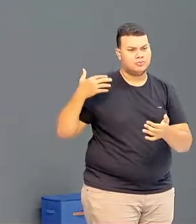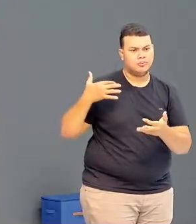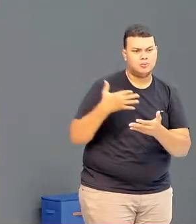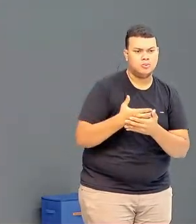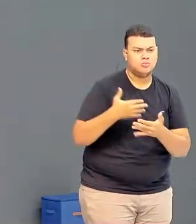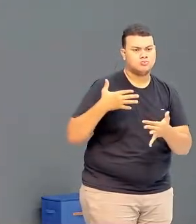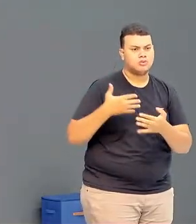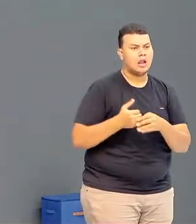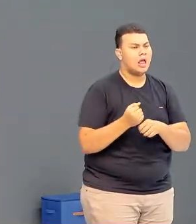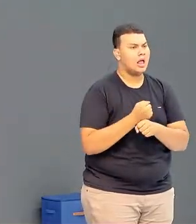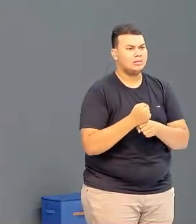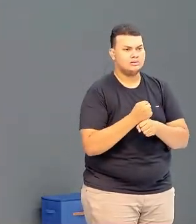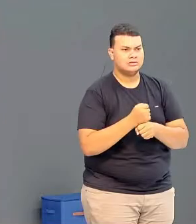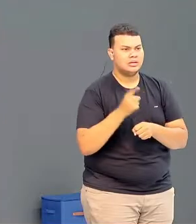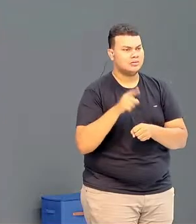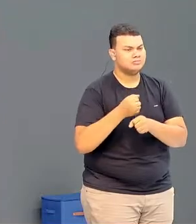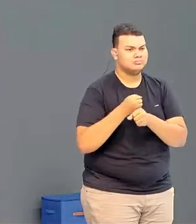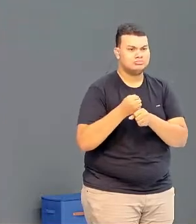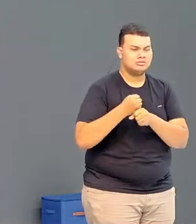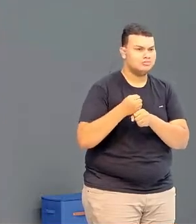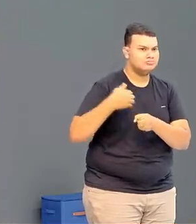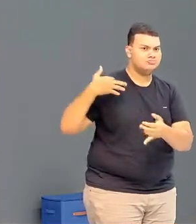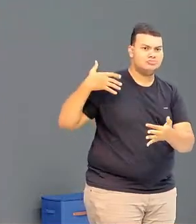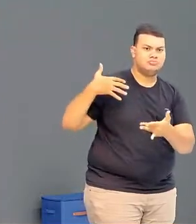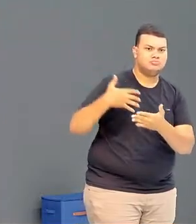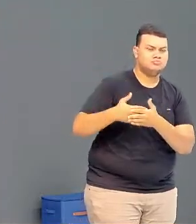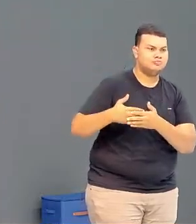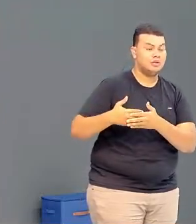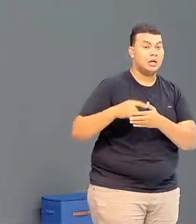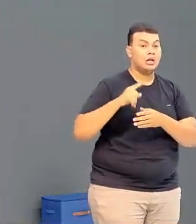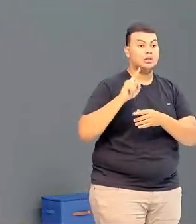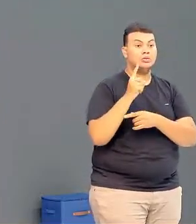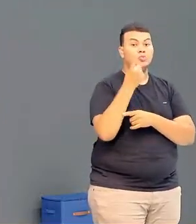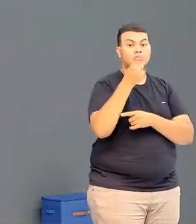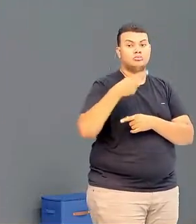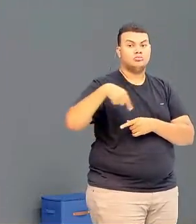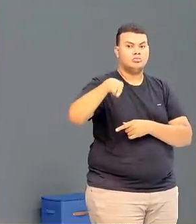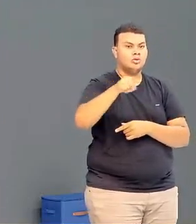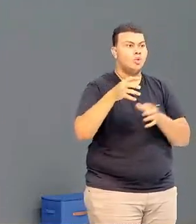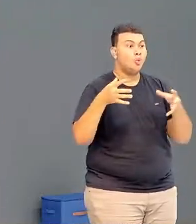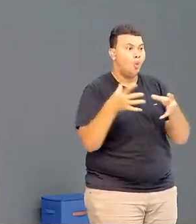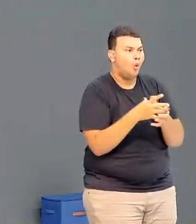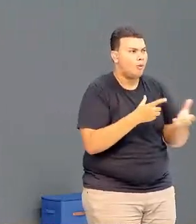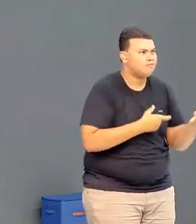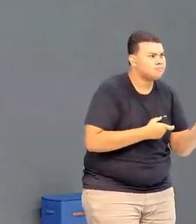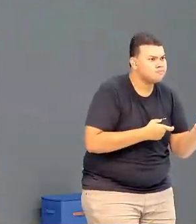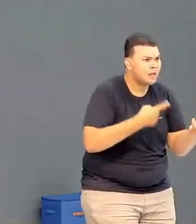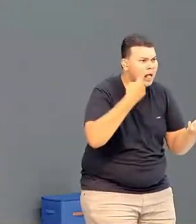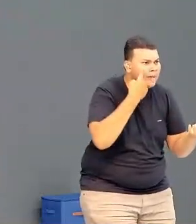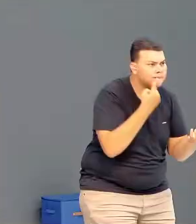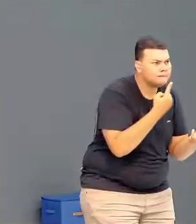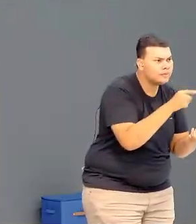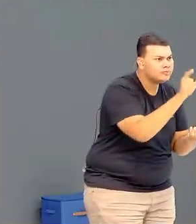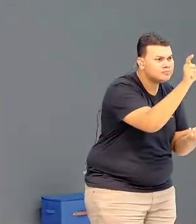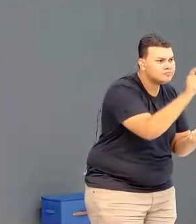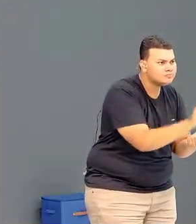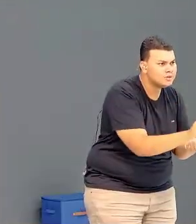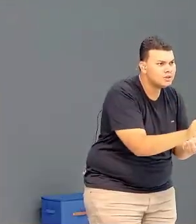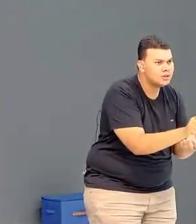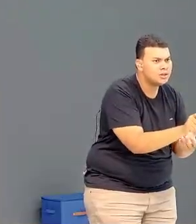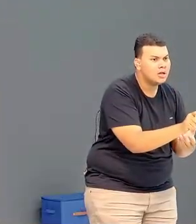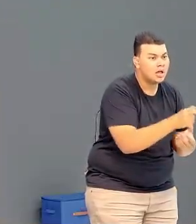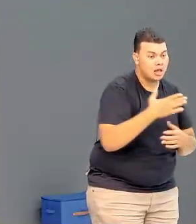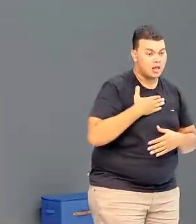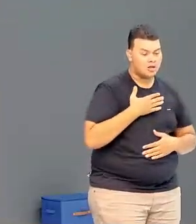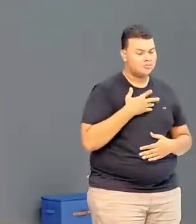por década, mais de década isso. E aí um dia um grupo de caçadores tinha entrado na floresta e, num